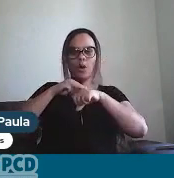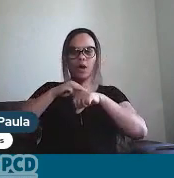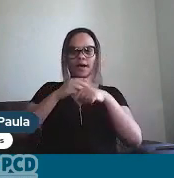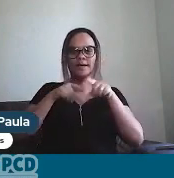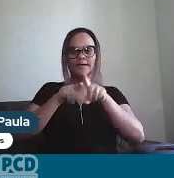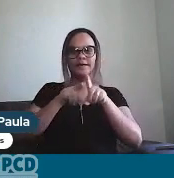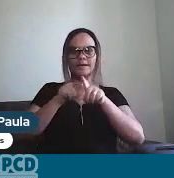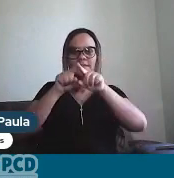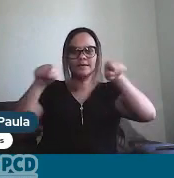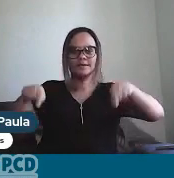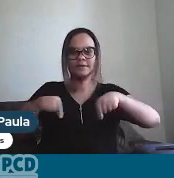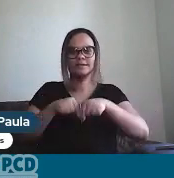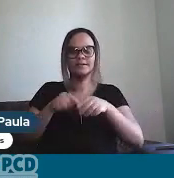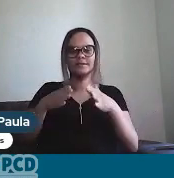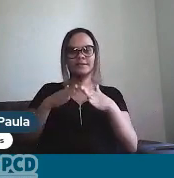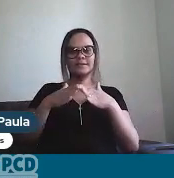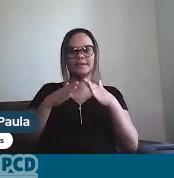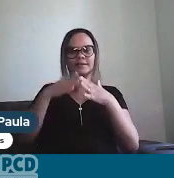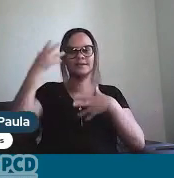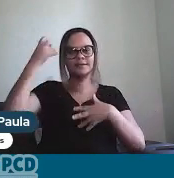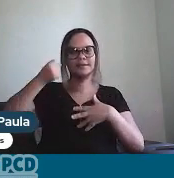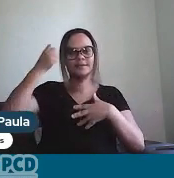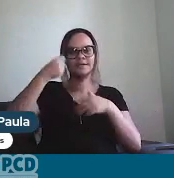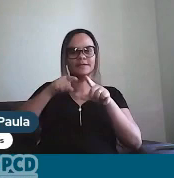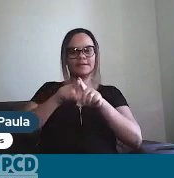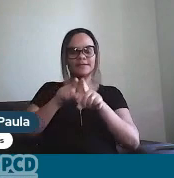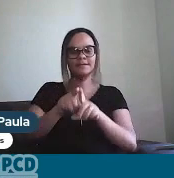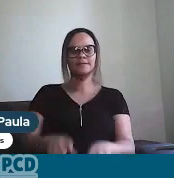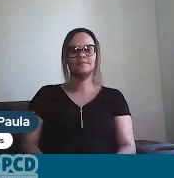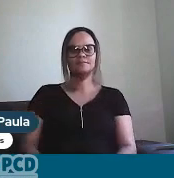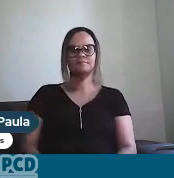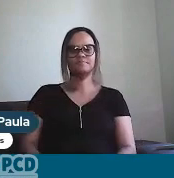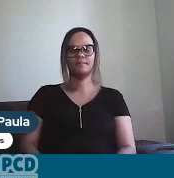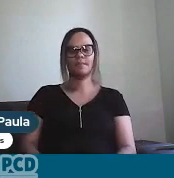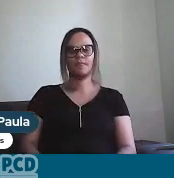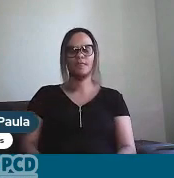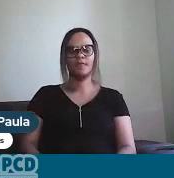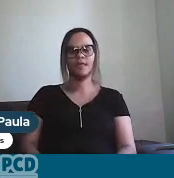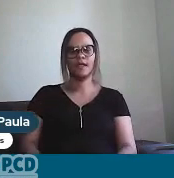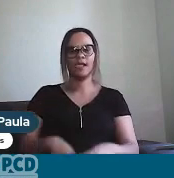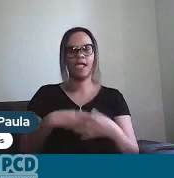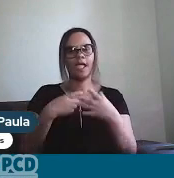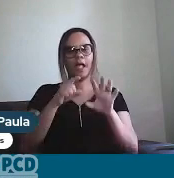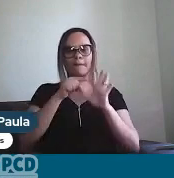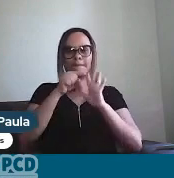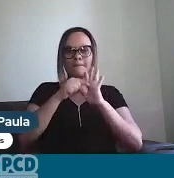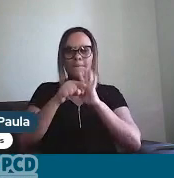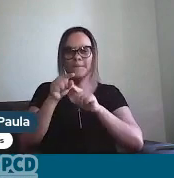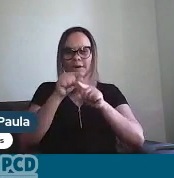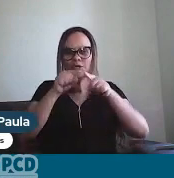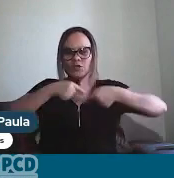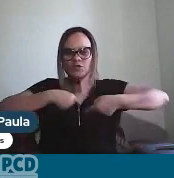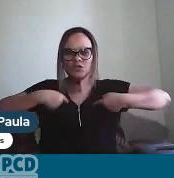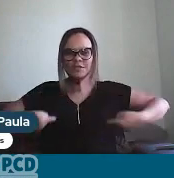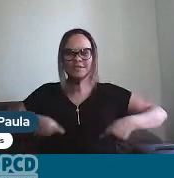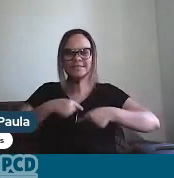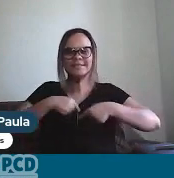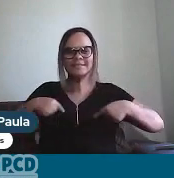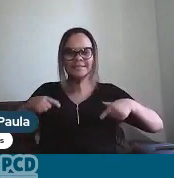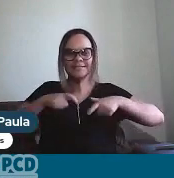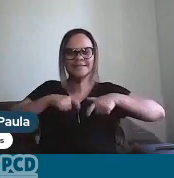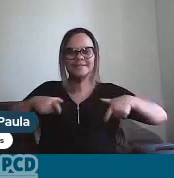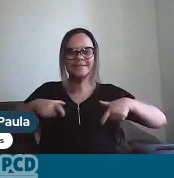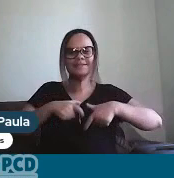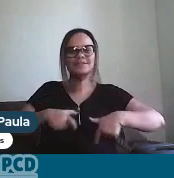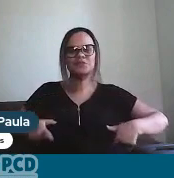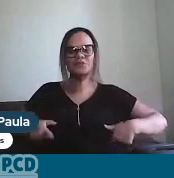numa sala de casa, uma parede branca aqui atrás, visto uma camisa xadrez em vermelho e preto. E nós temos muita coisa